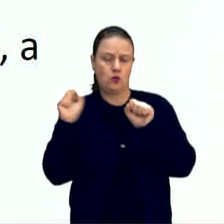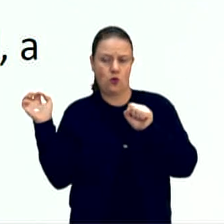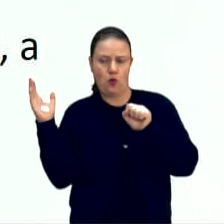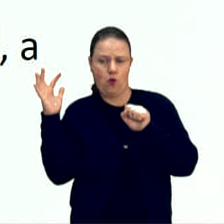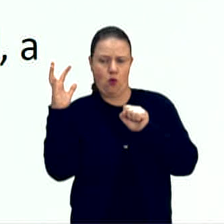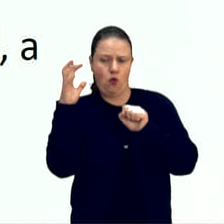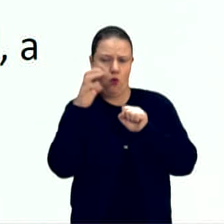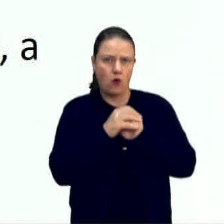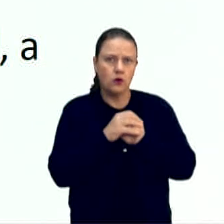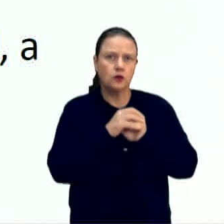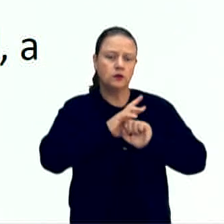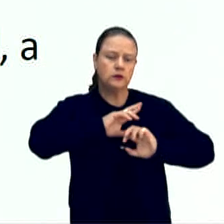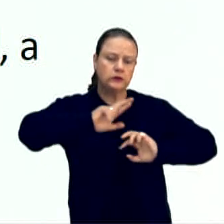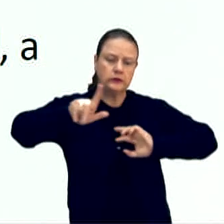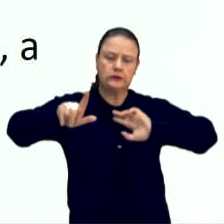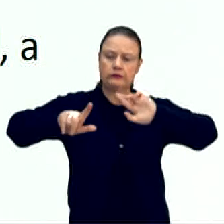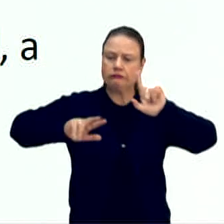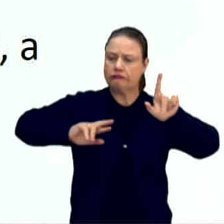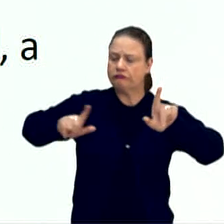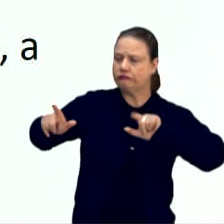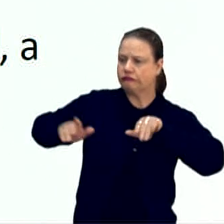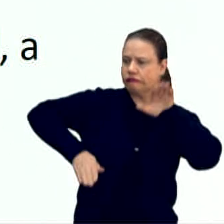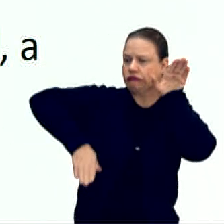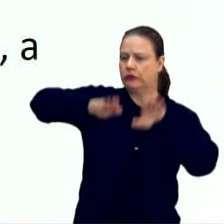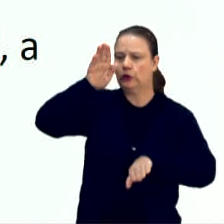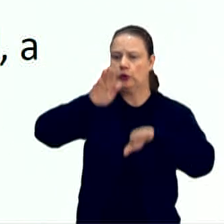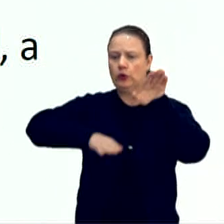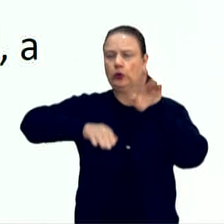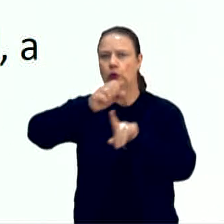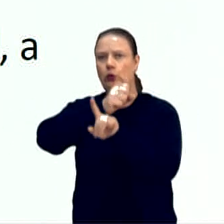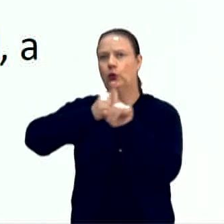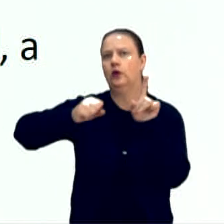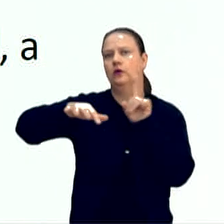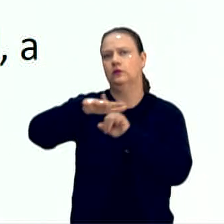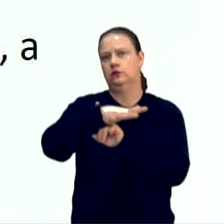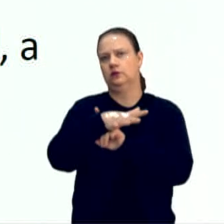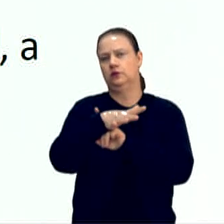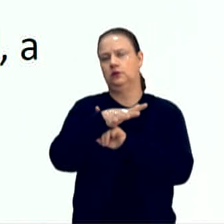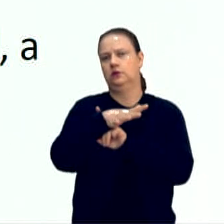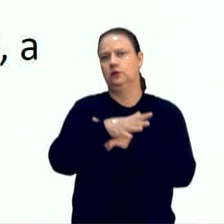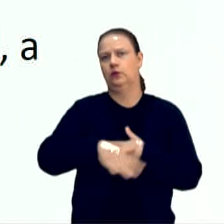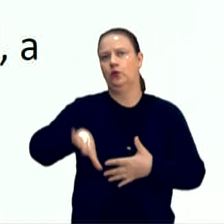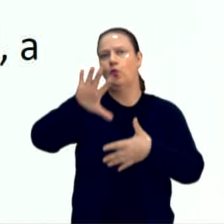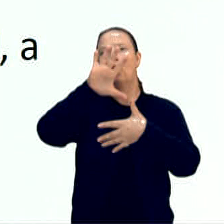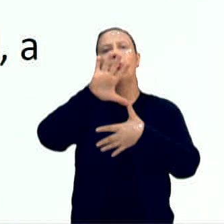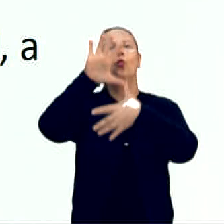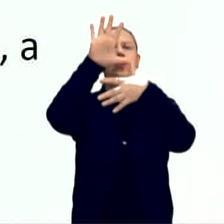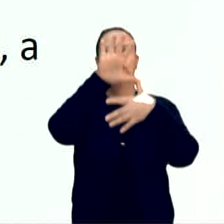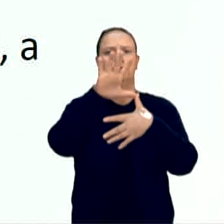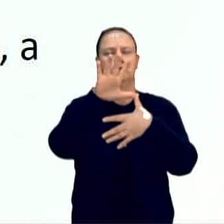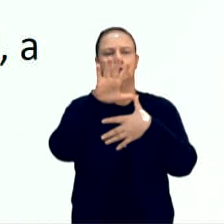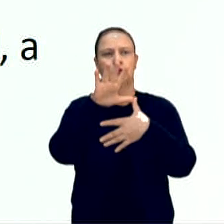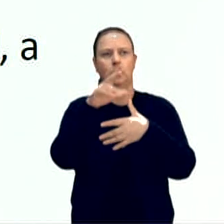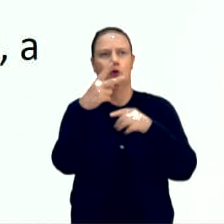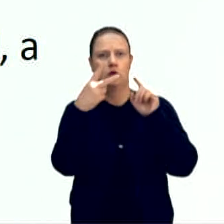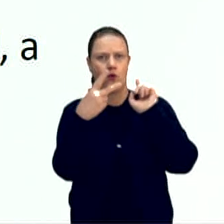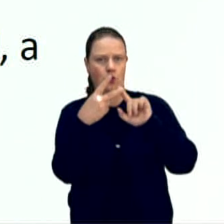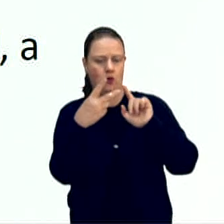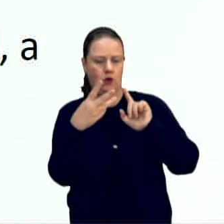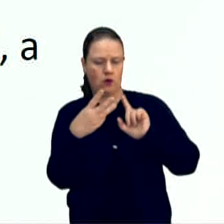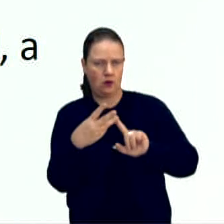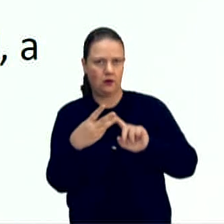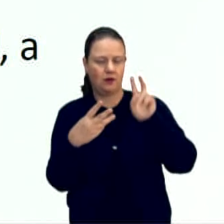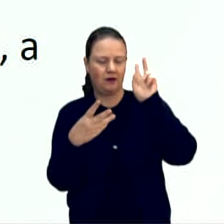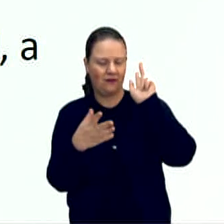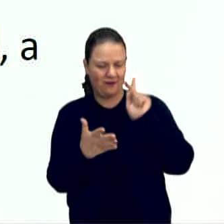que fez essas diferenças socioeconômicas dentro do continente americano. As outras duas são verdadeiras, sem sombra de dúvida. E por isso que eu